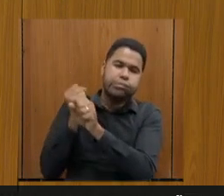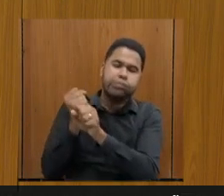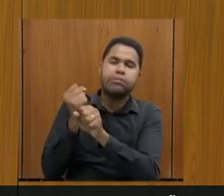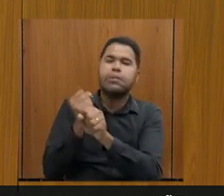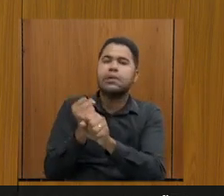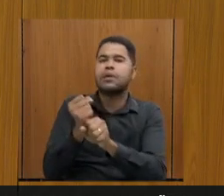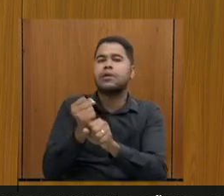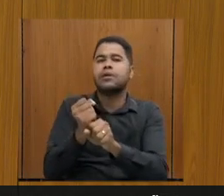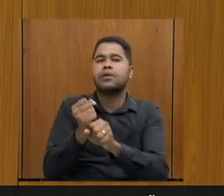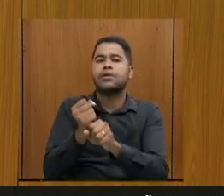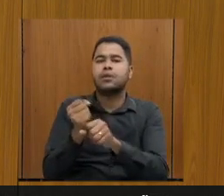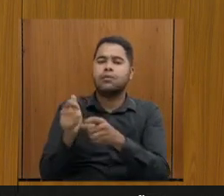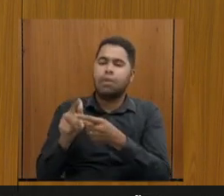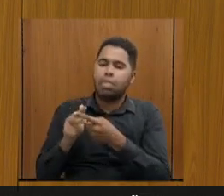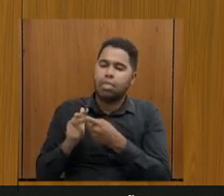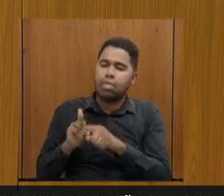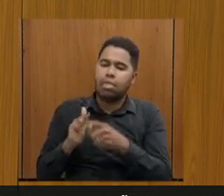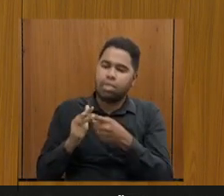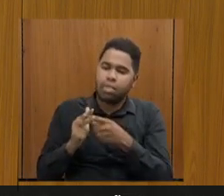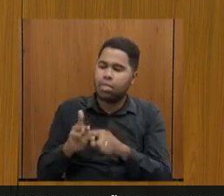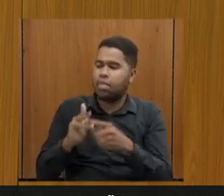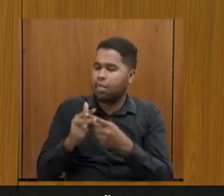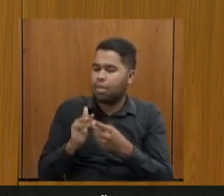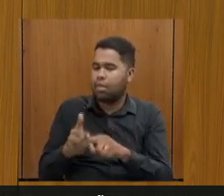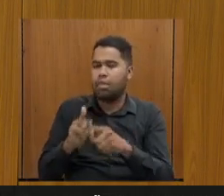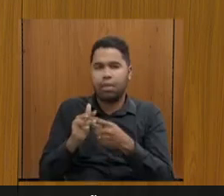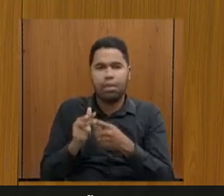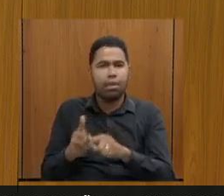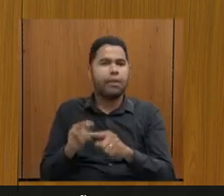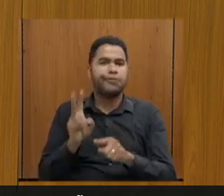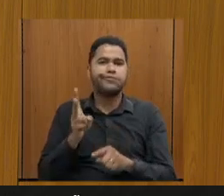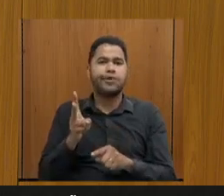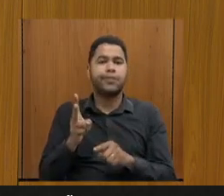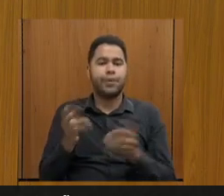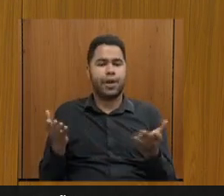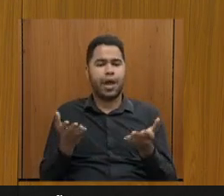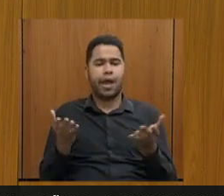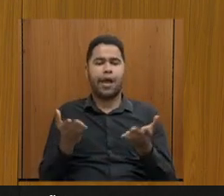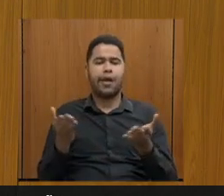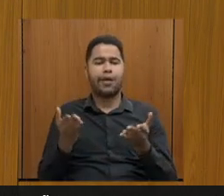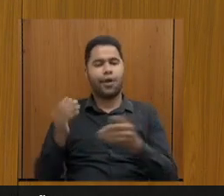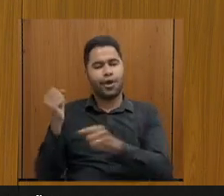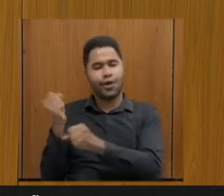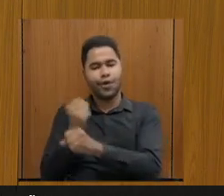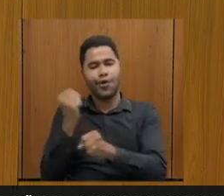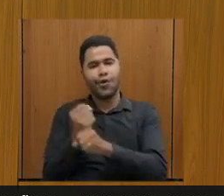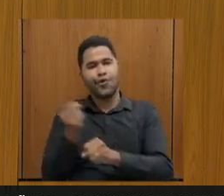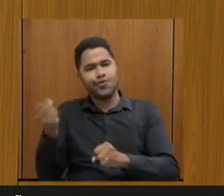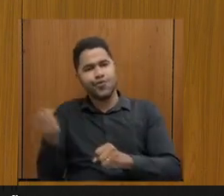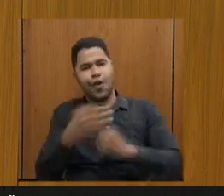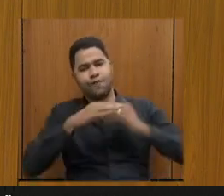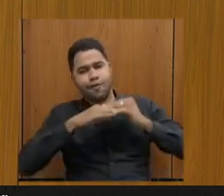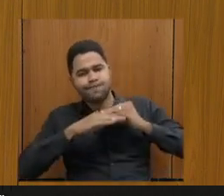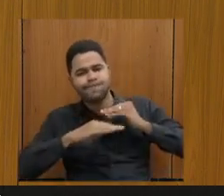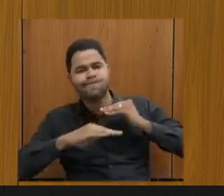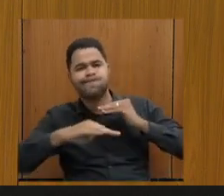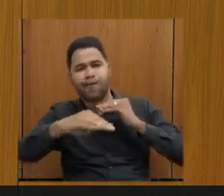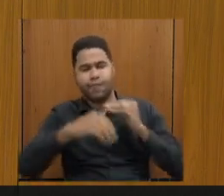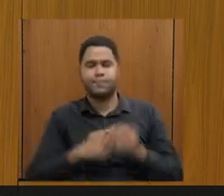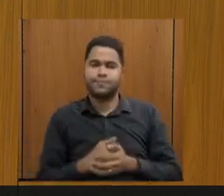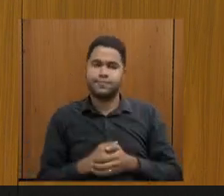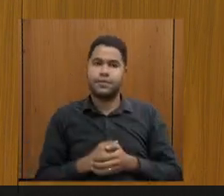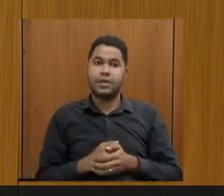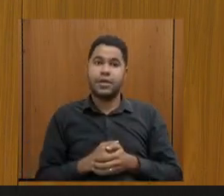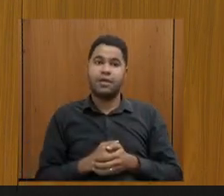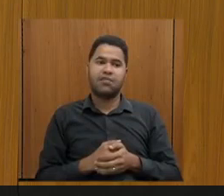que ficava nos reparos da pista do aeroporto e agora foi construída uma nova pista tão